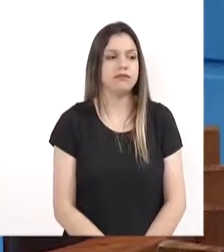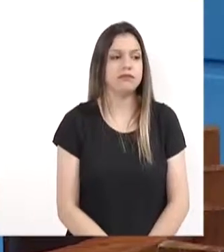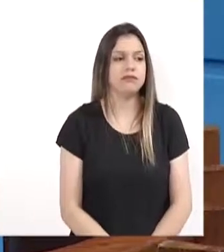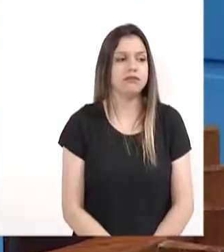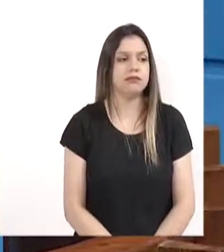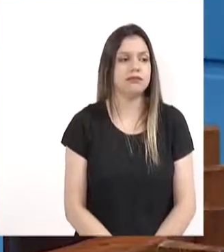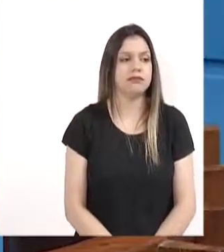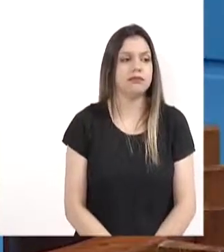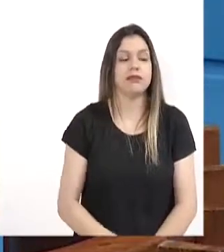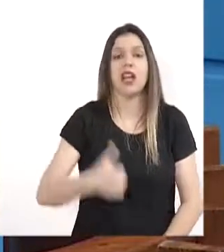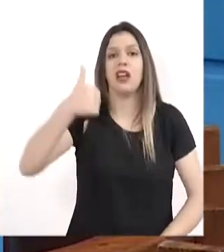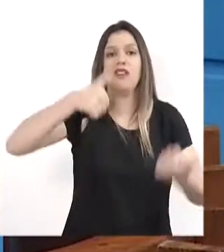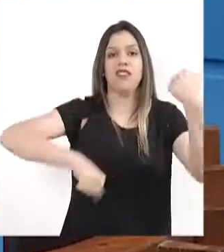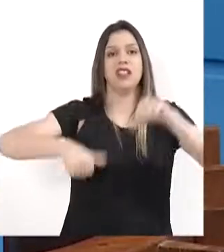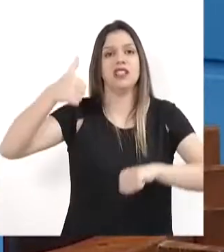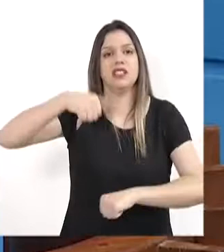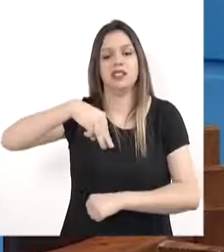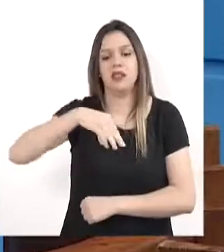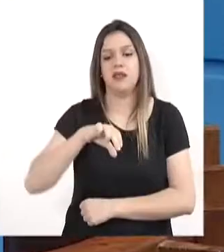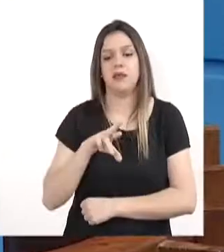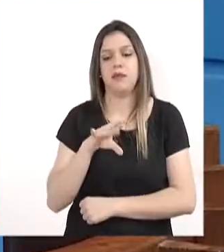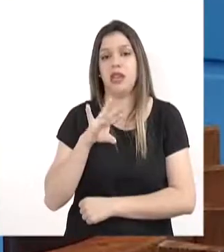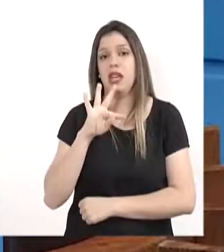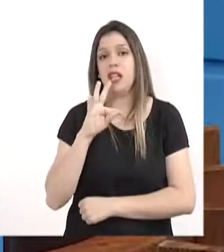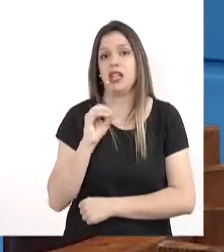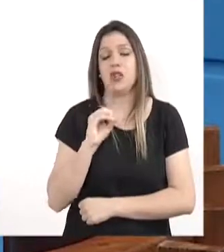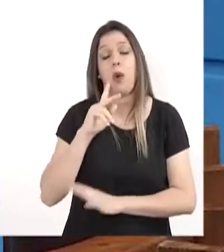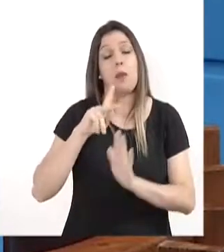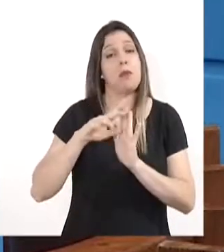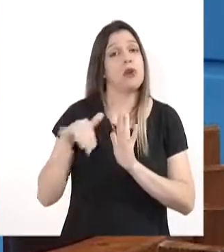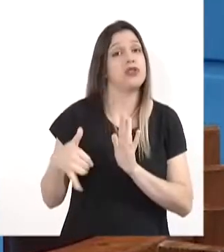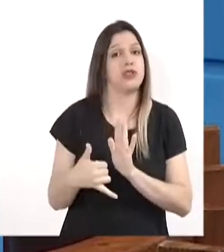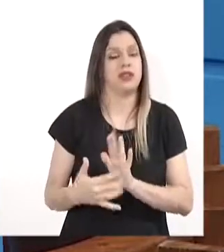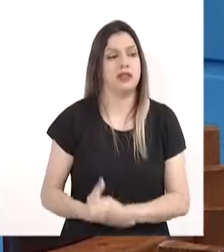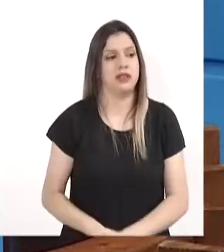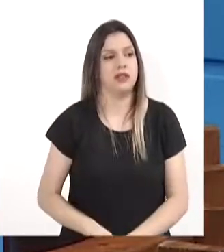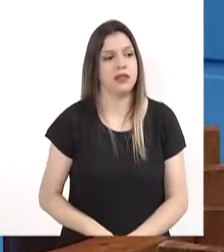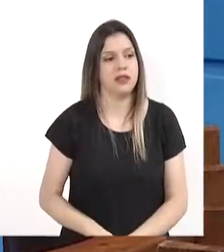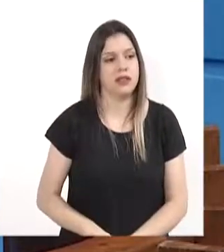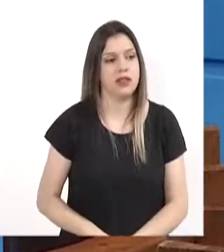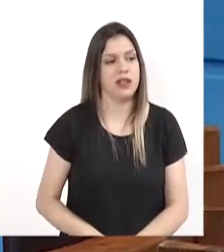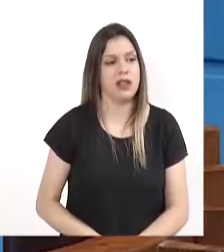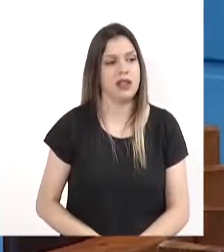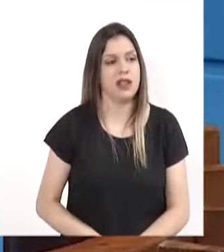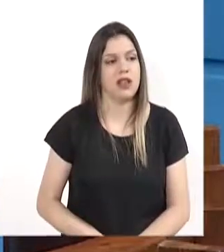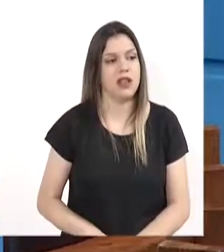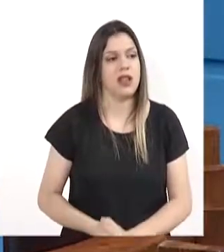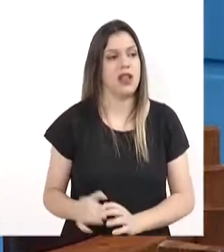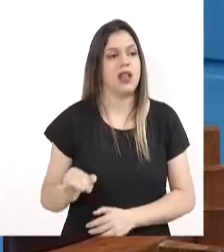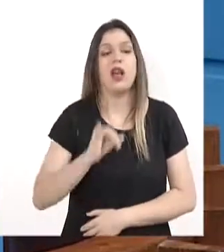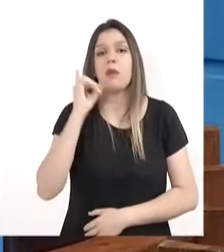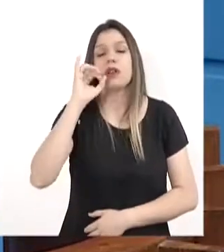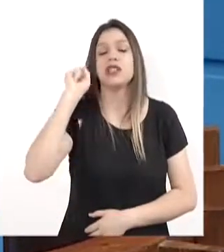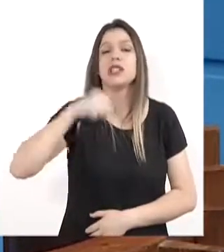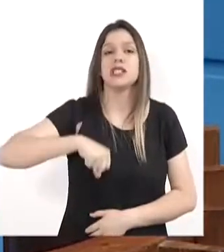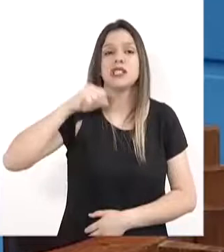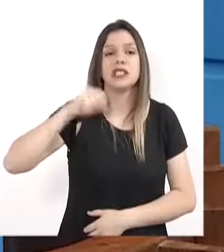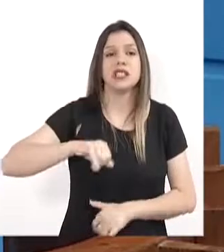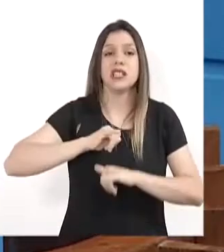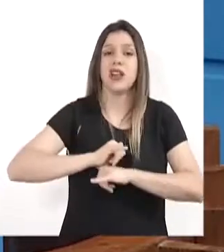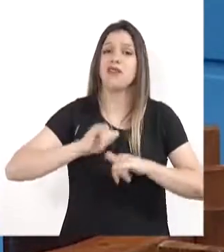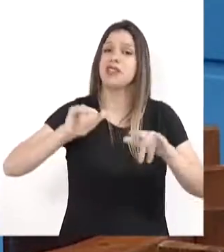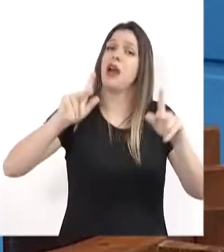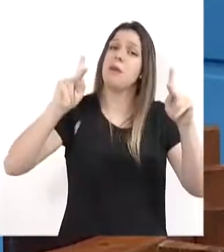projeto, sem entrar naquilo que nós já discutimos, é importante dar esse recado para a população que não